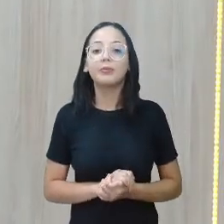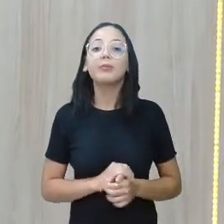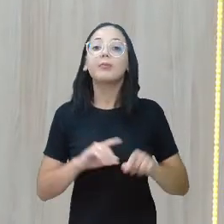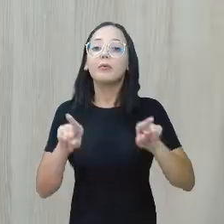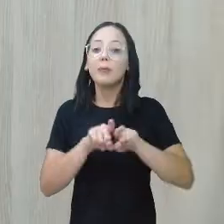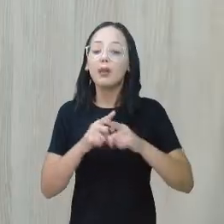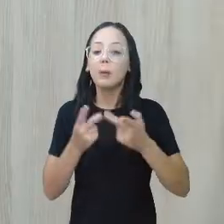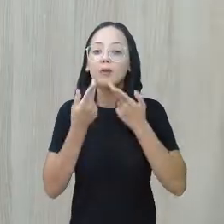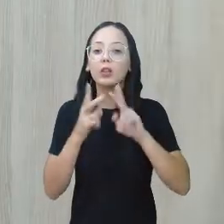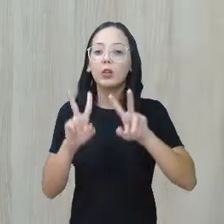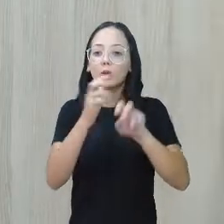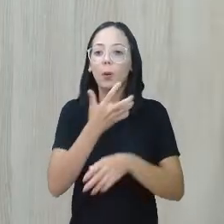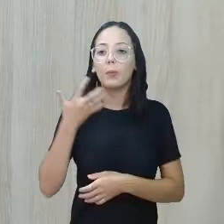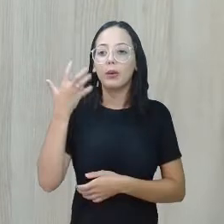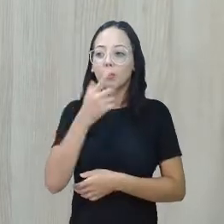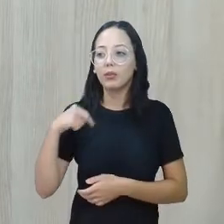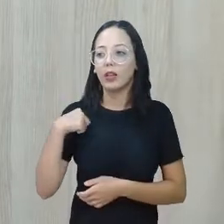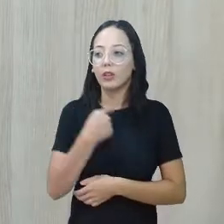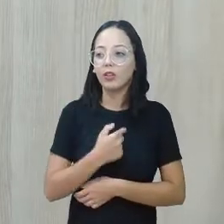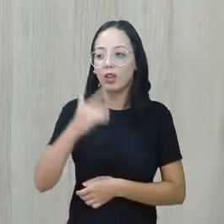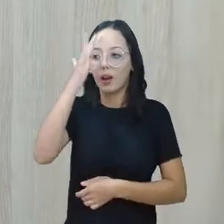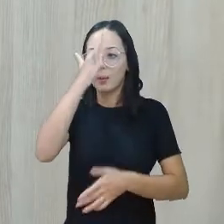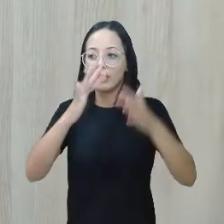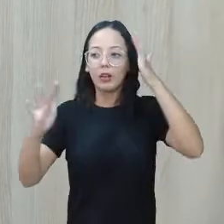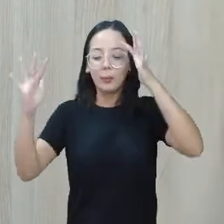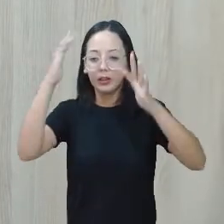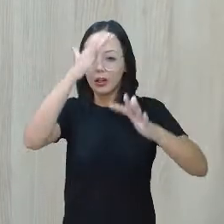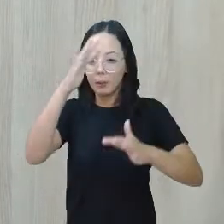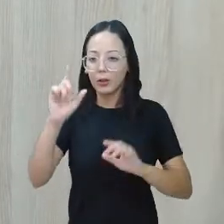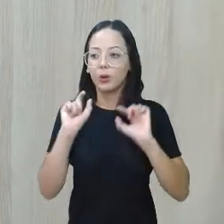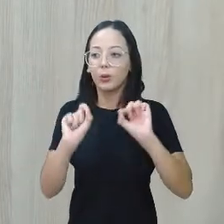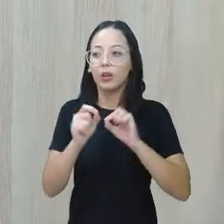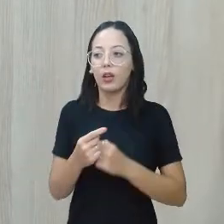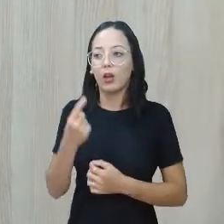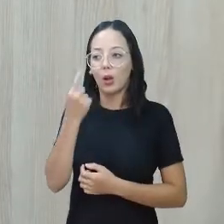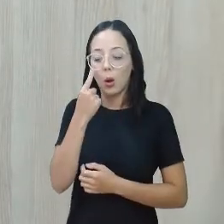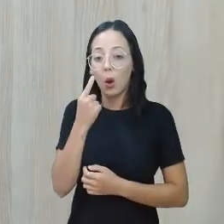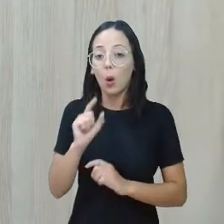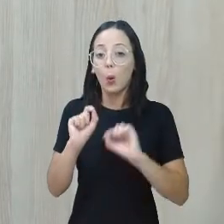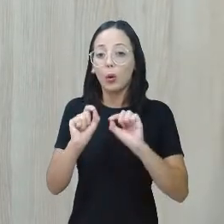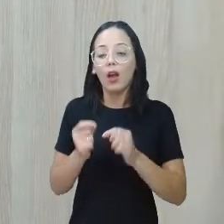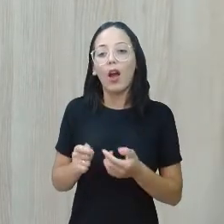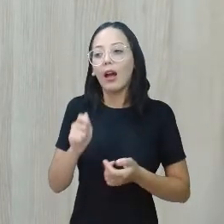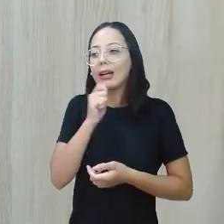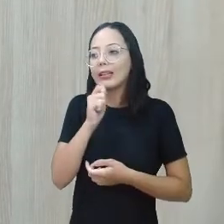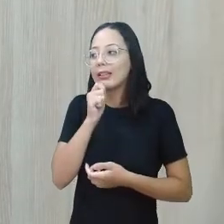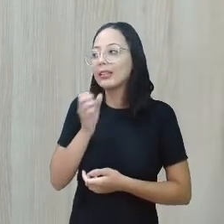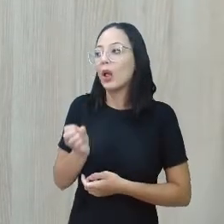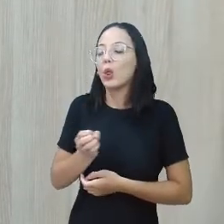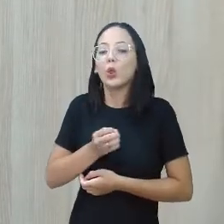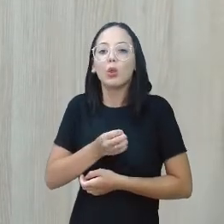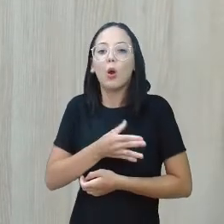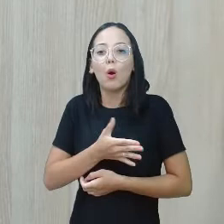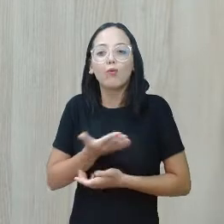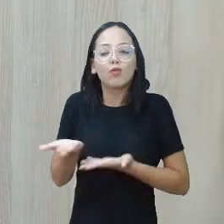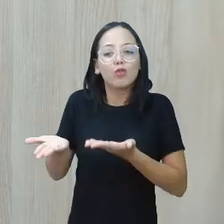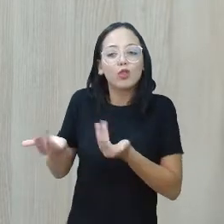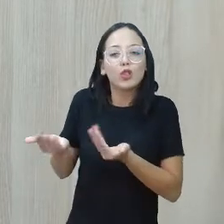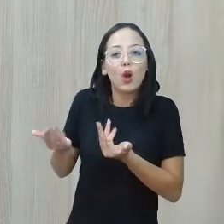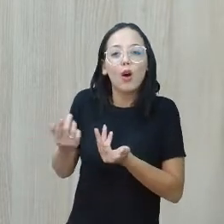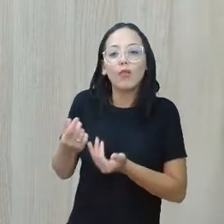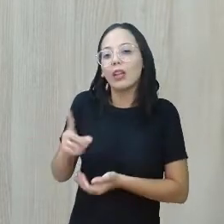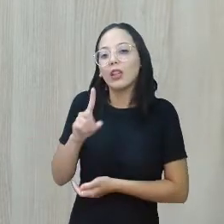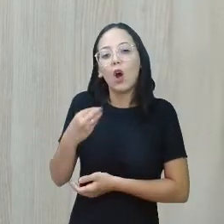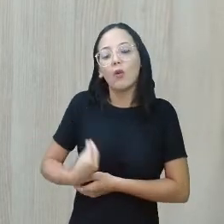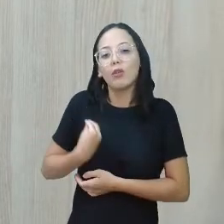gente tá falando de música, é tanta coisa que vem na cabeça, né? Muito bom. Esses meninos são muito novinhos, né, Gini? Isso. Eles não viveram